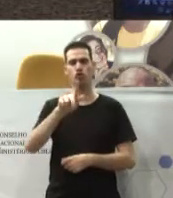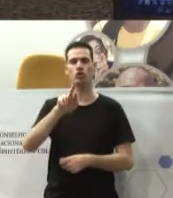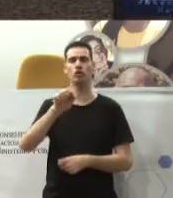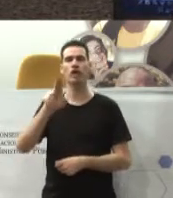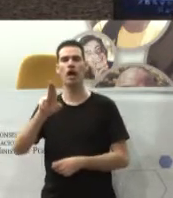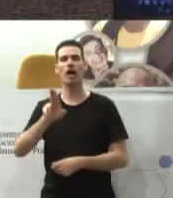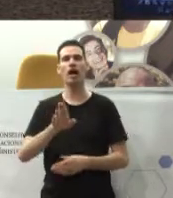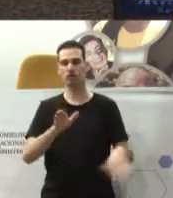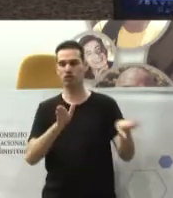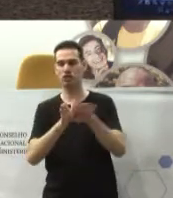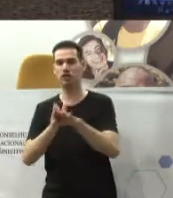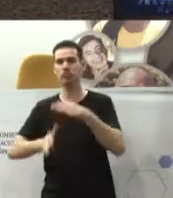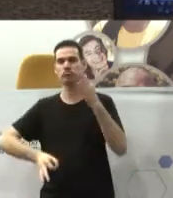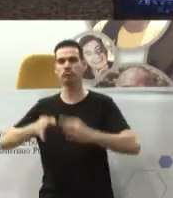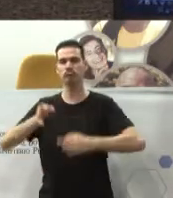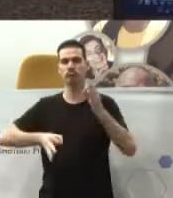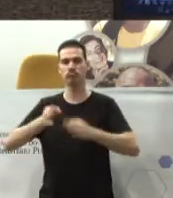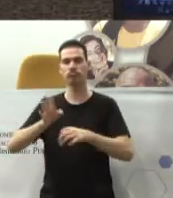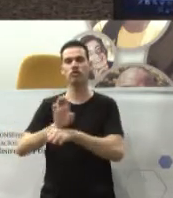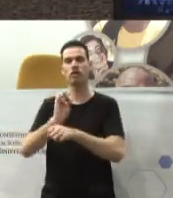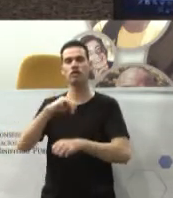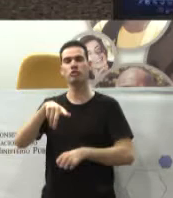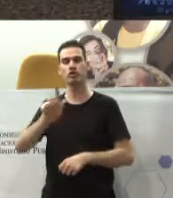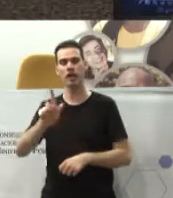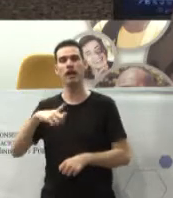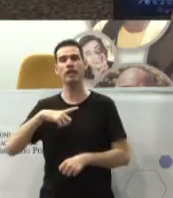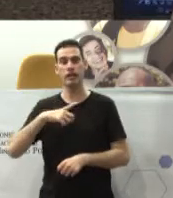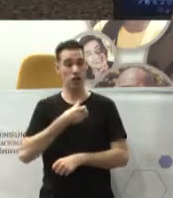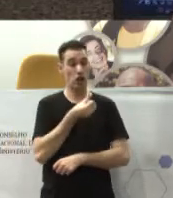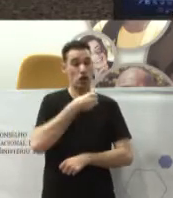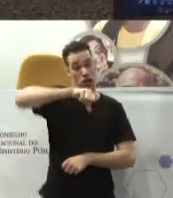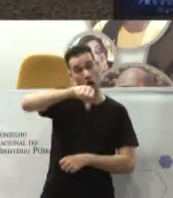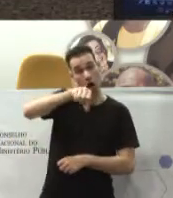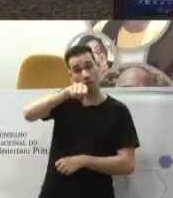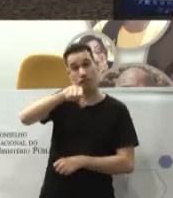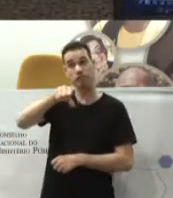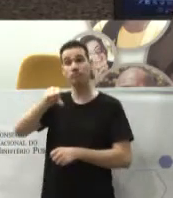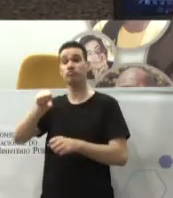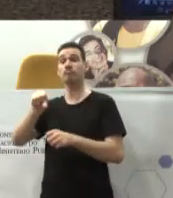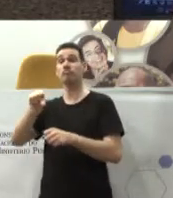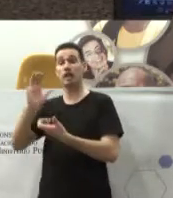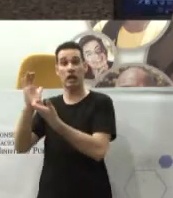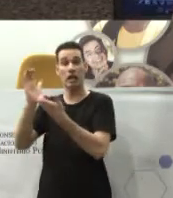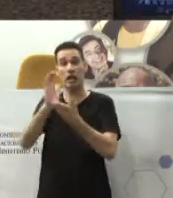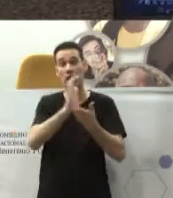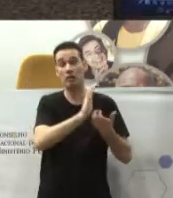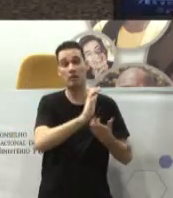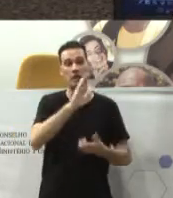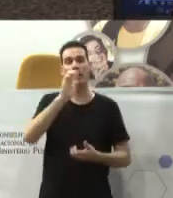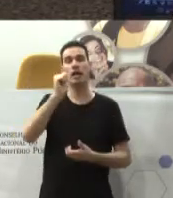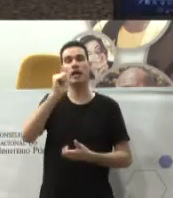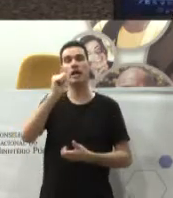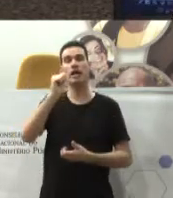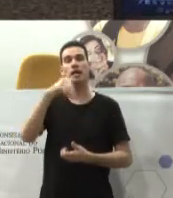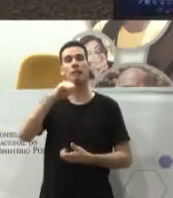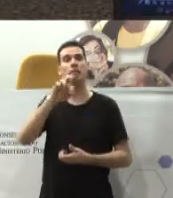tribunal, vamos lá, Minas Gerais, nós temos 9 câmaras de direito público. Saúde pública vai para 9 câmaras, não é?